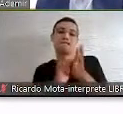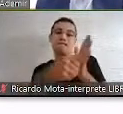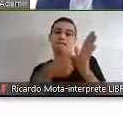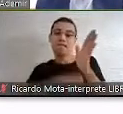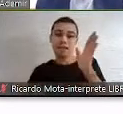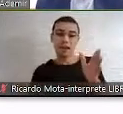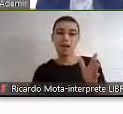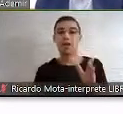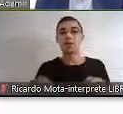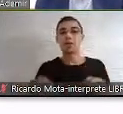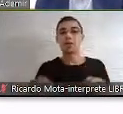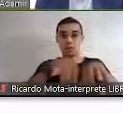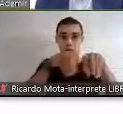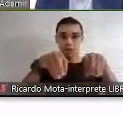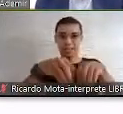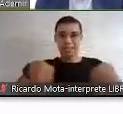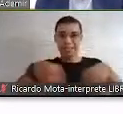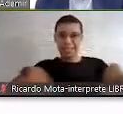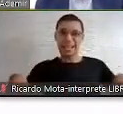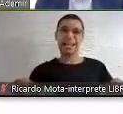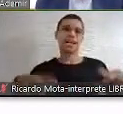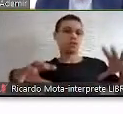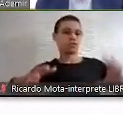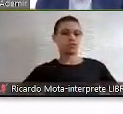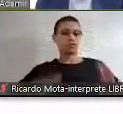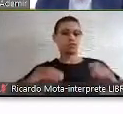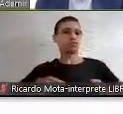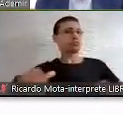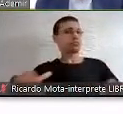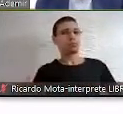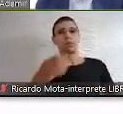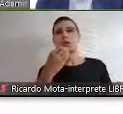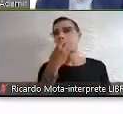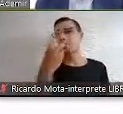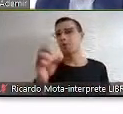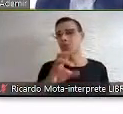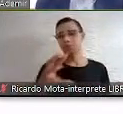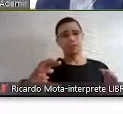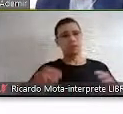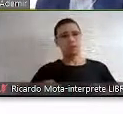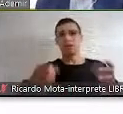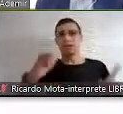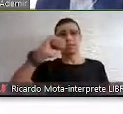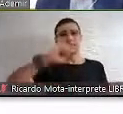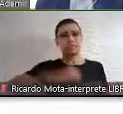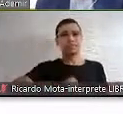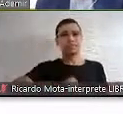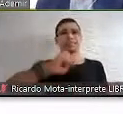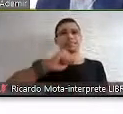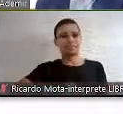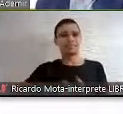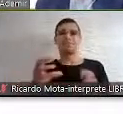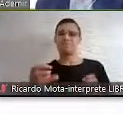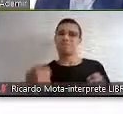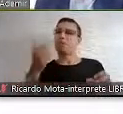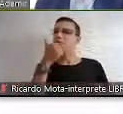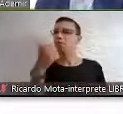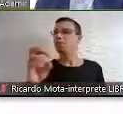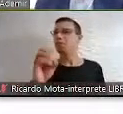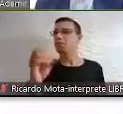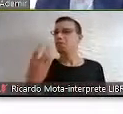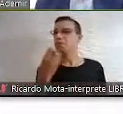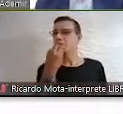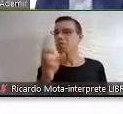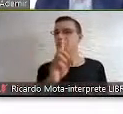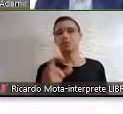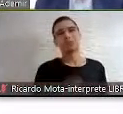que era um prédio construído numa área aterrada, além daquele momento estar lá a obras